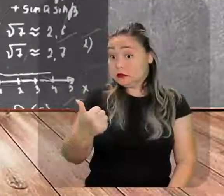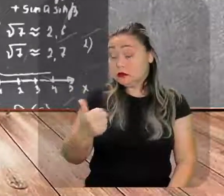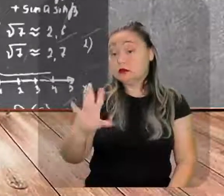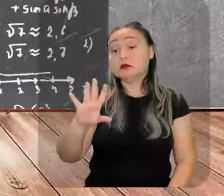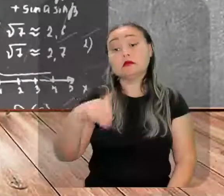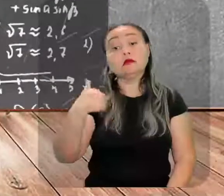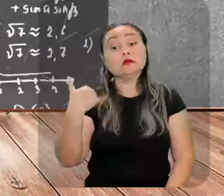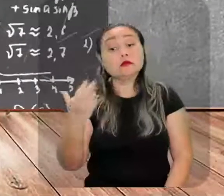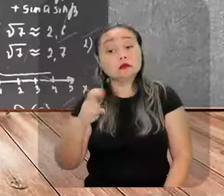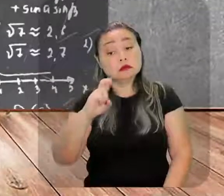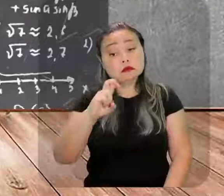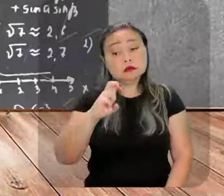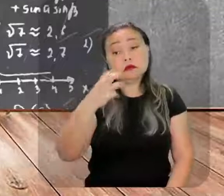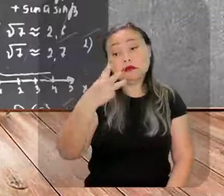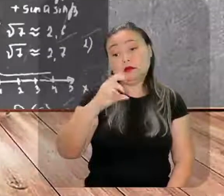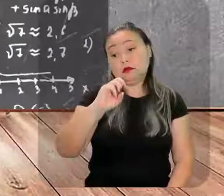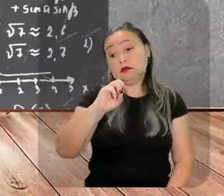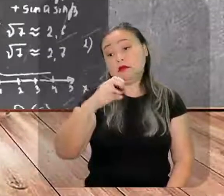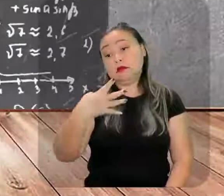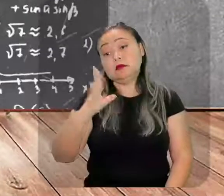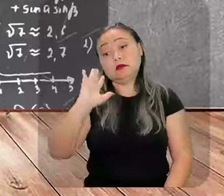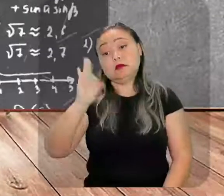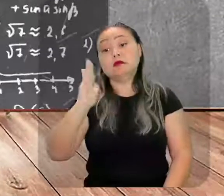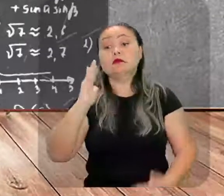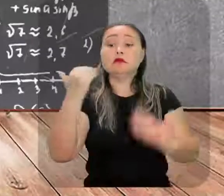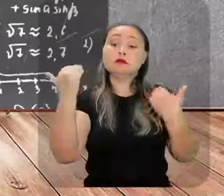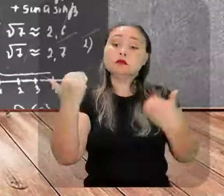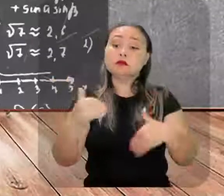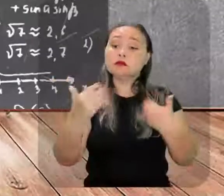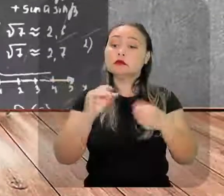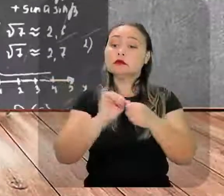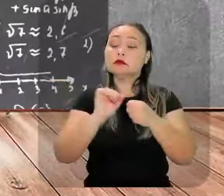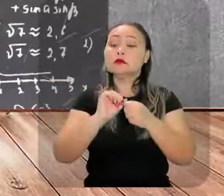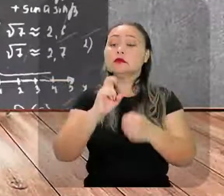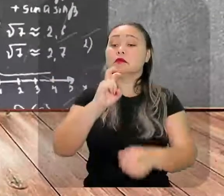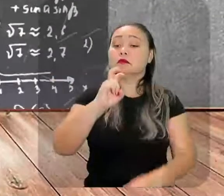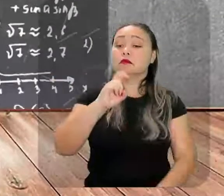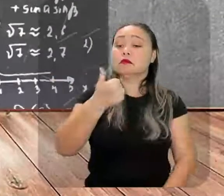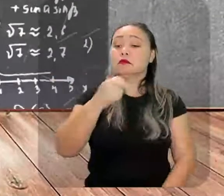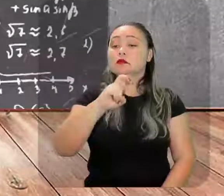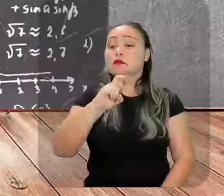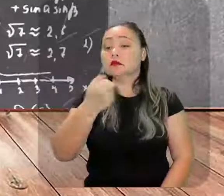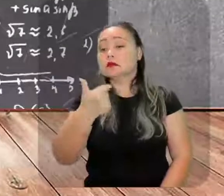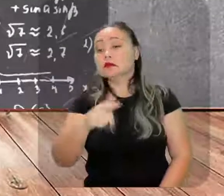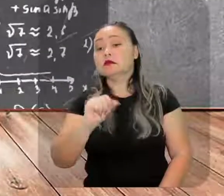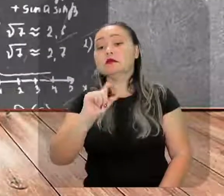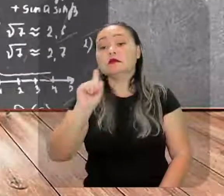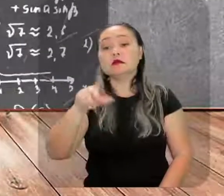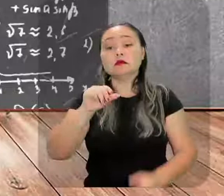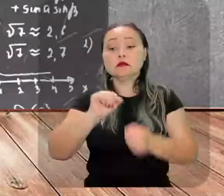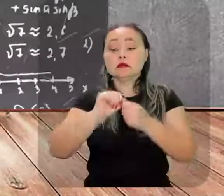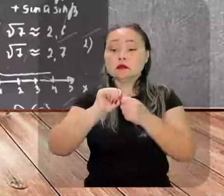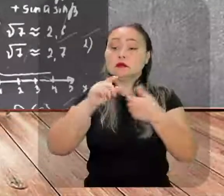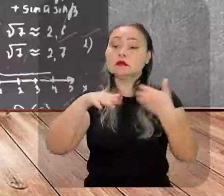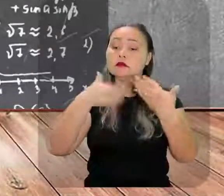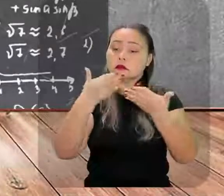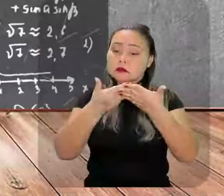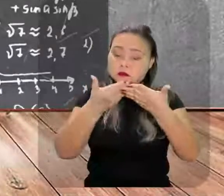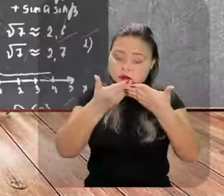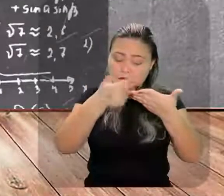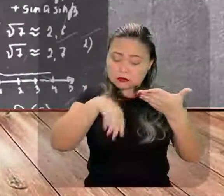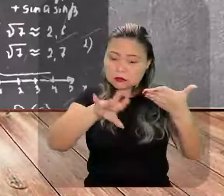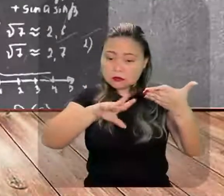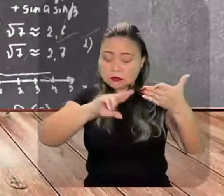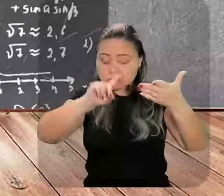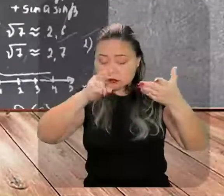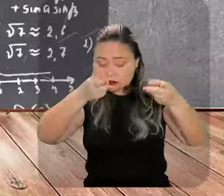já sabe que a 5.3 e a 5.4 são avaliações. Então, nós temos ali das 50, 51 e 52, são as aulas coringas, para a gente explorar aí da